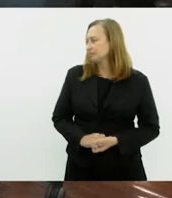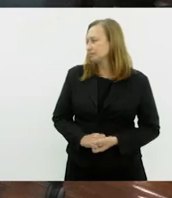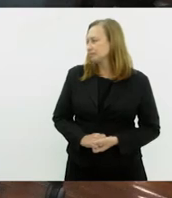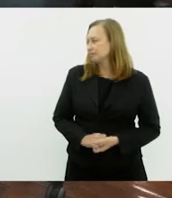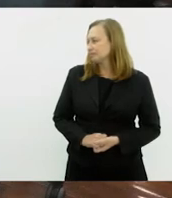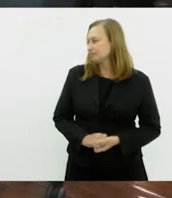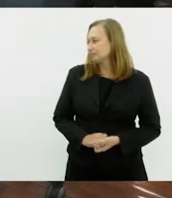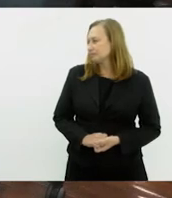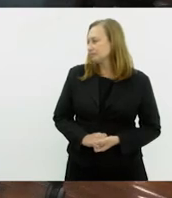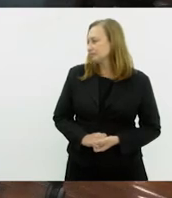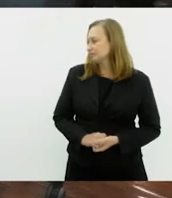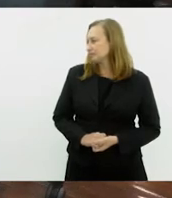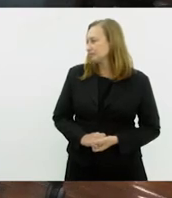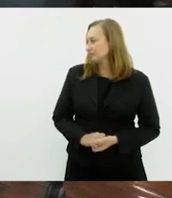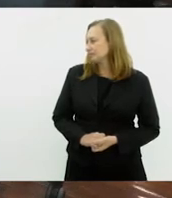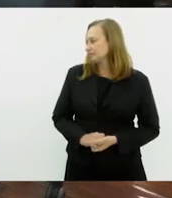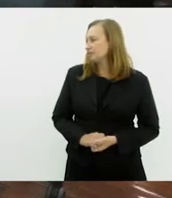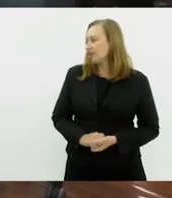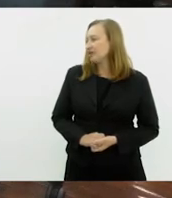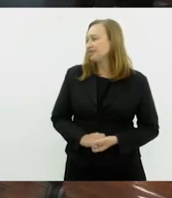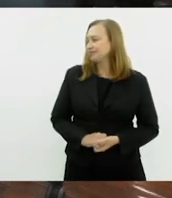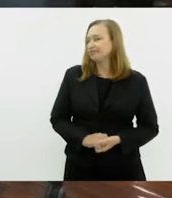fo é uma